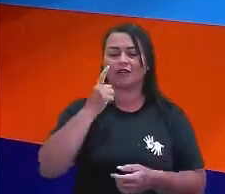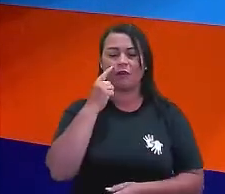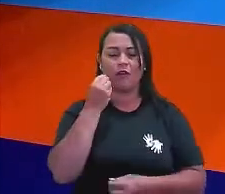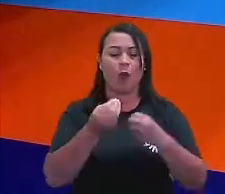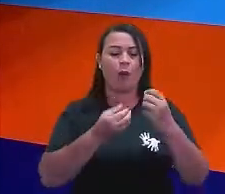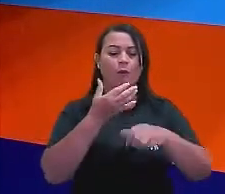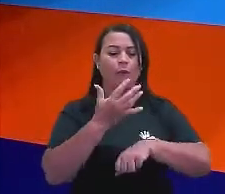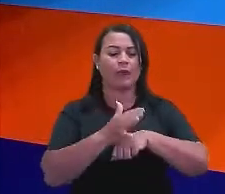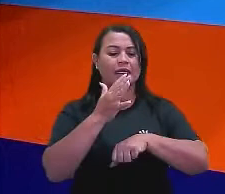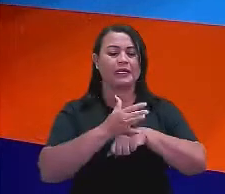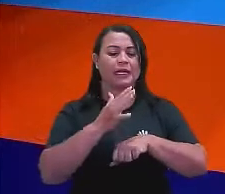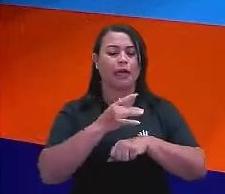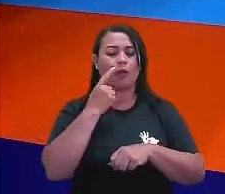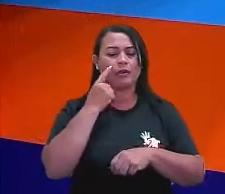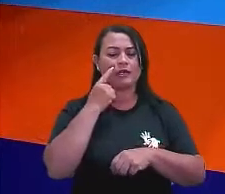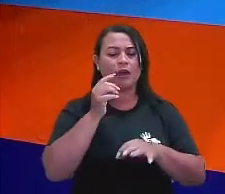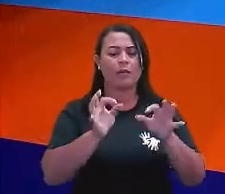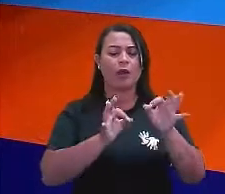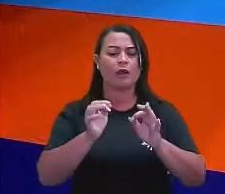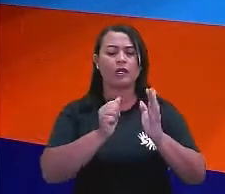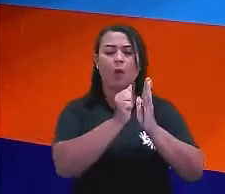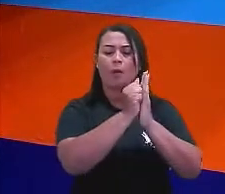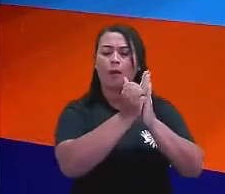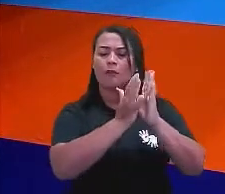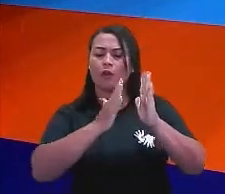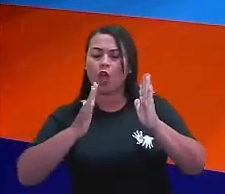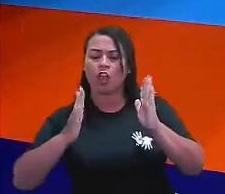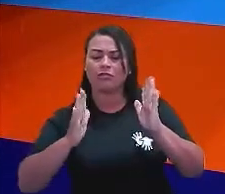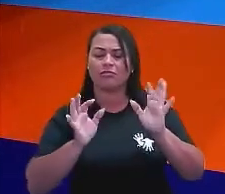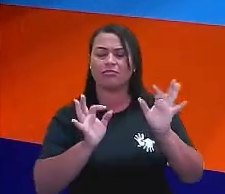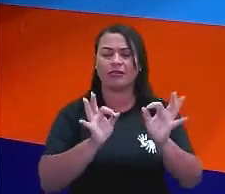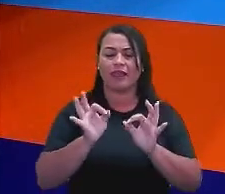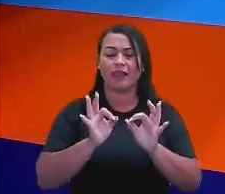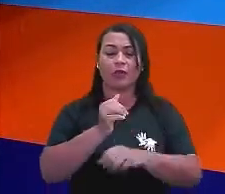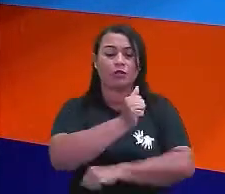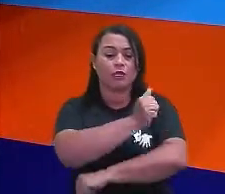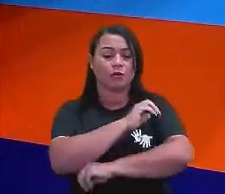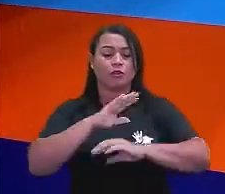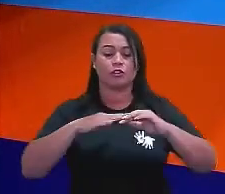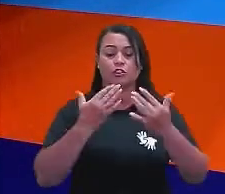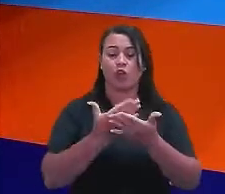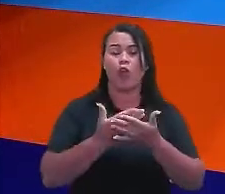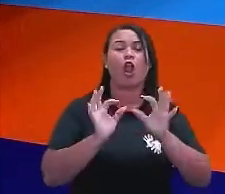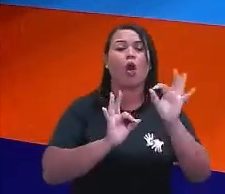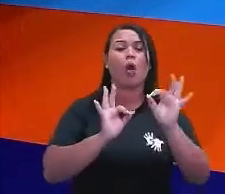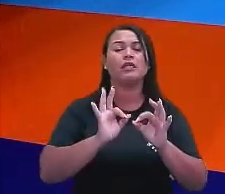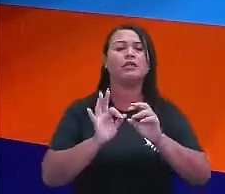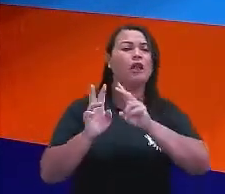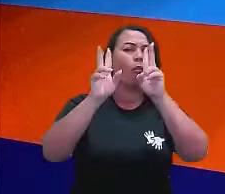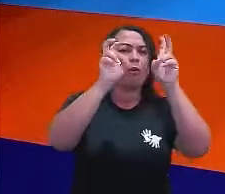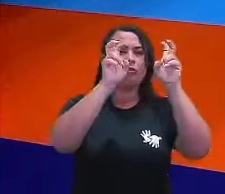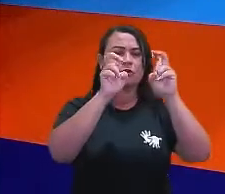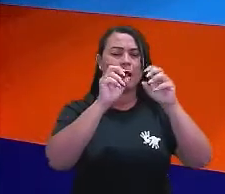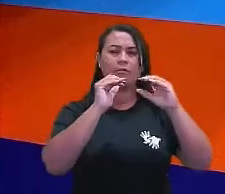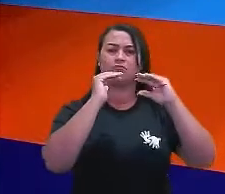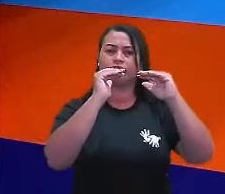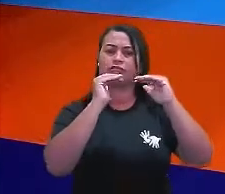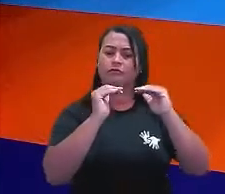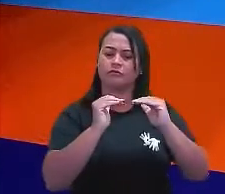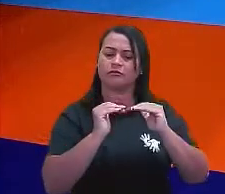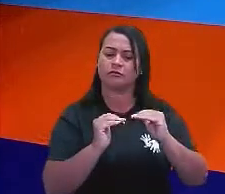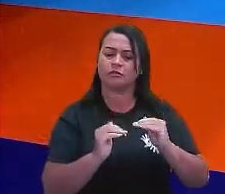uma biblioteca itinerante, os alunos de uma escola organizaram os livros por assunto em várias pilhas.